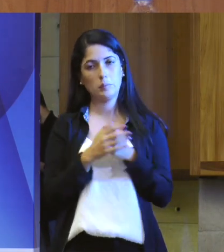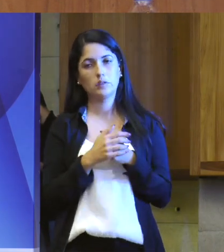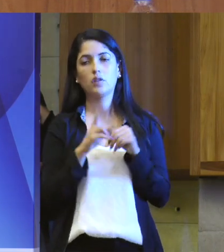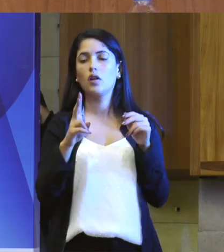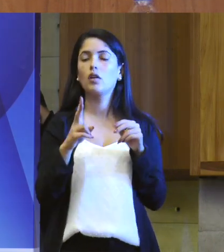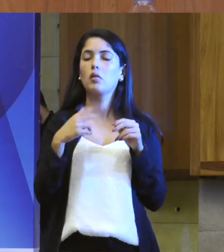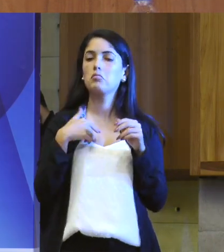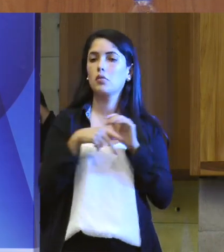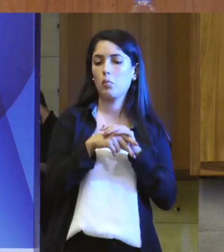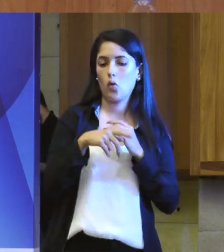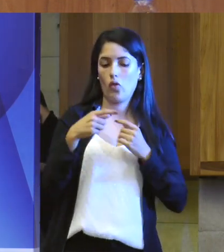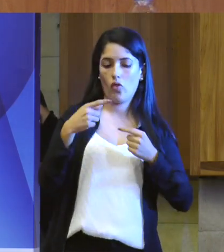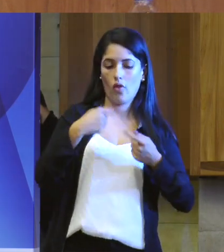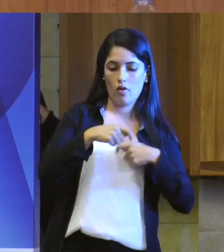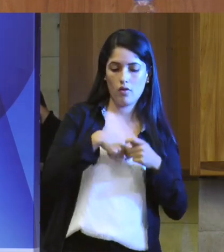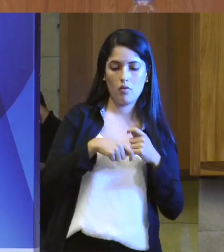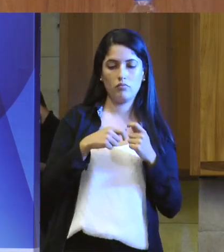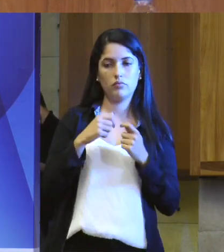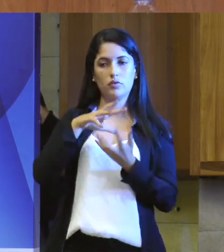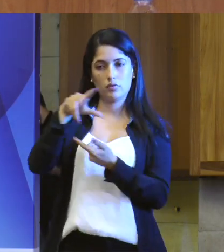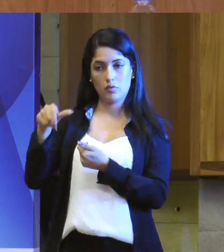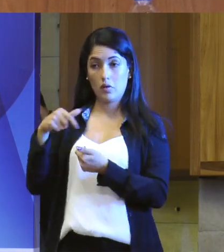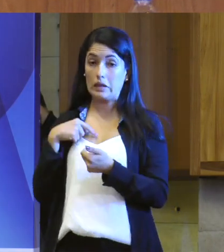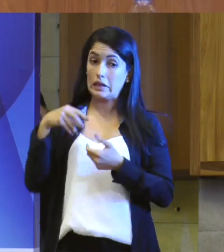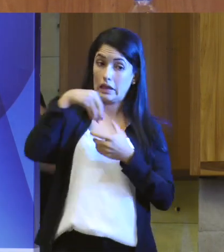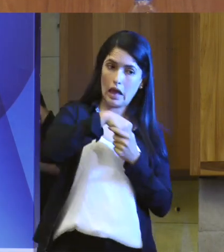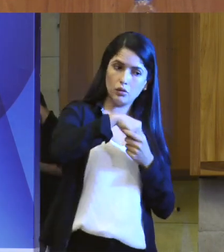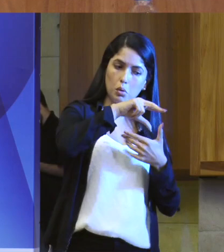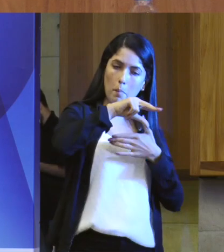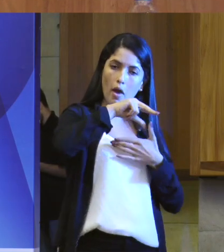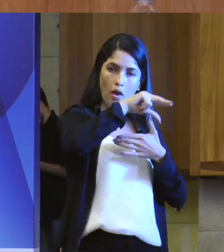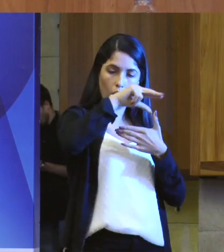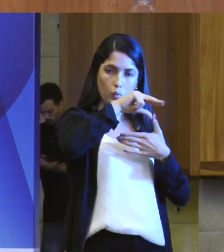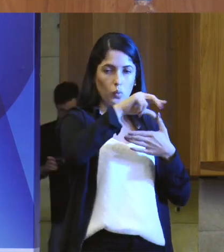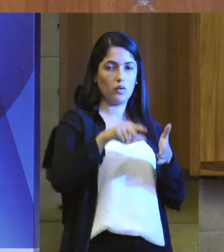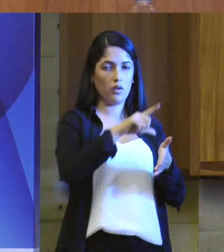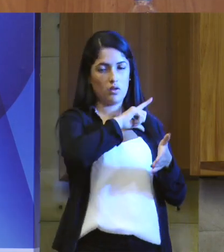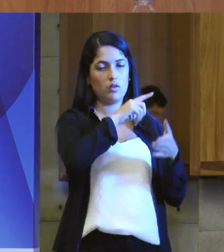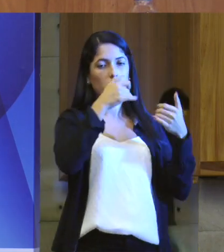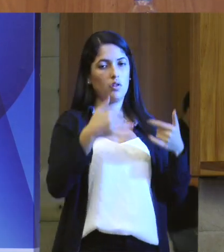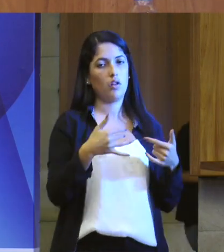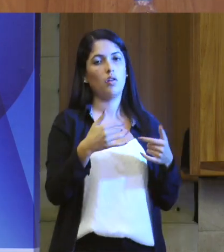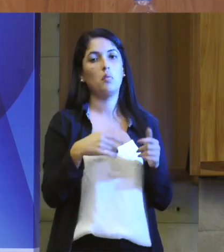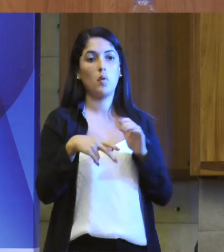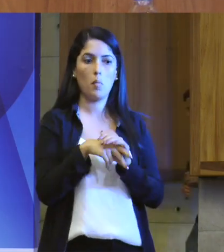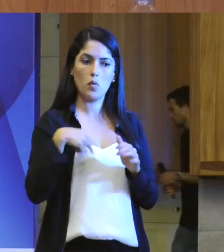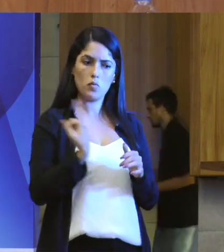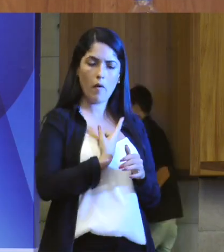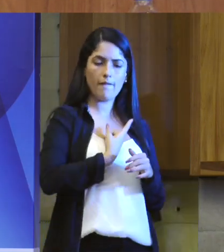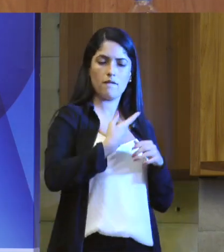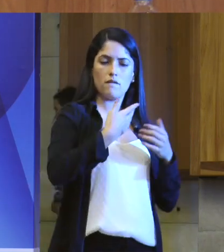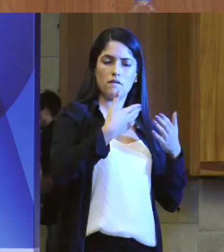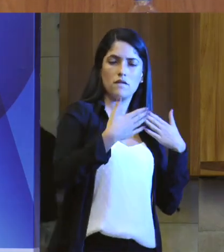é internacionais o primeiro a negociação entre mercosul e eu toquei mesmo um pouquinho de manhã no painel anterior nós estamos num processo de negociação já